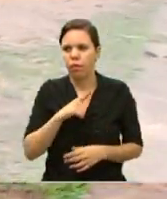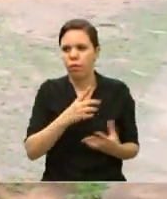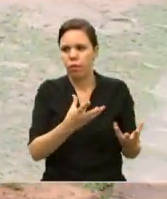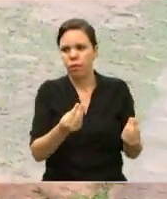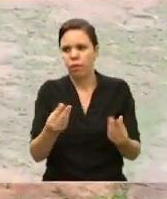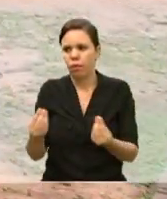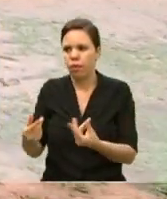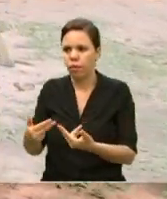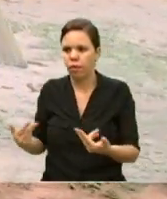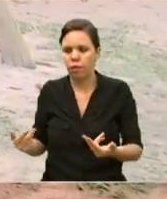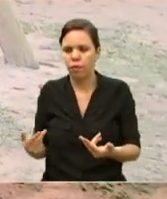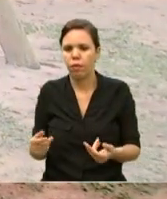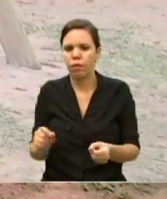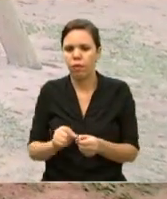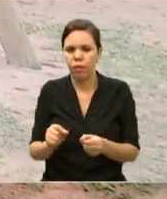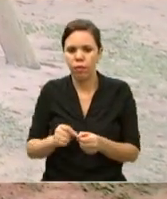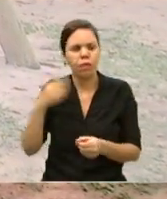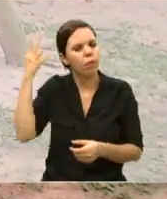dessa metodologia?